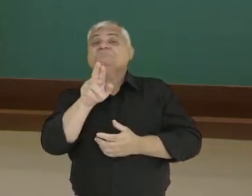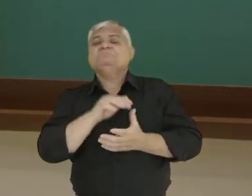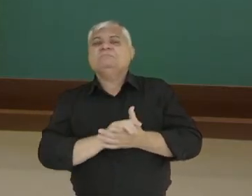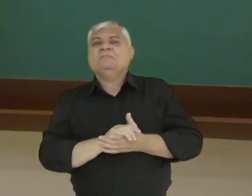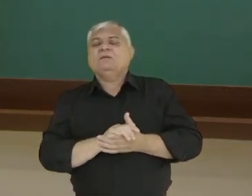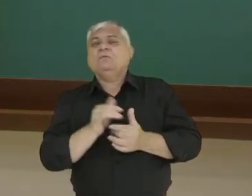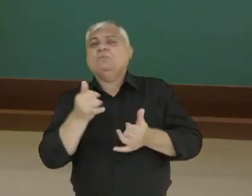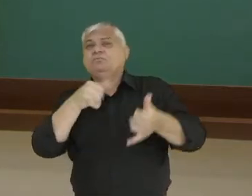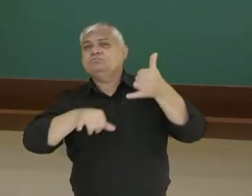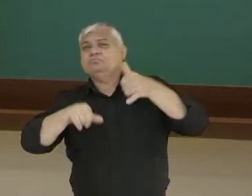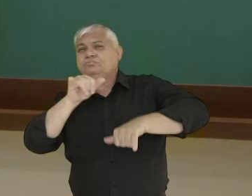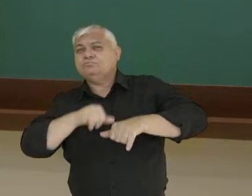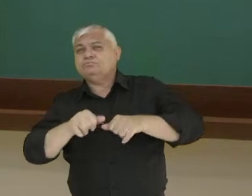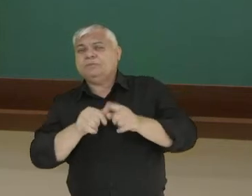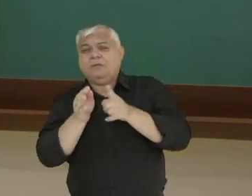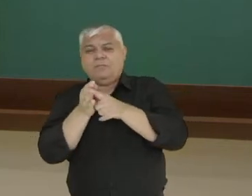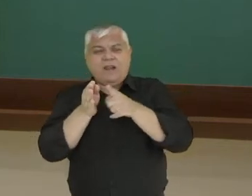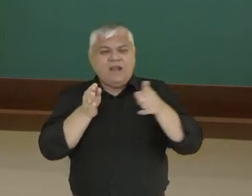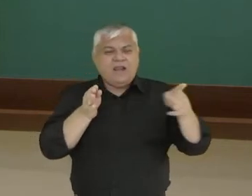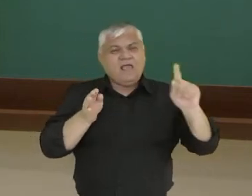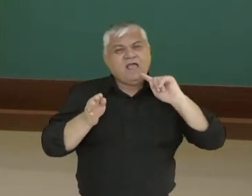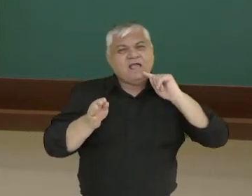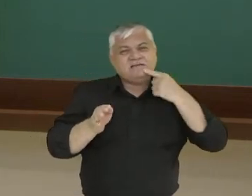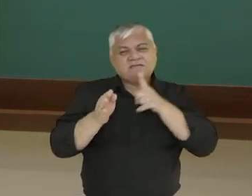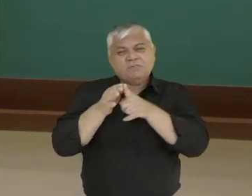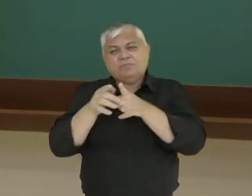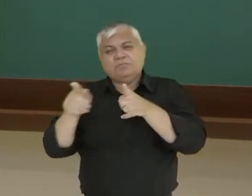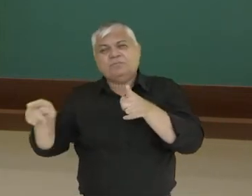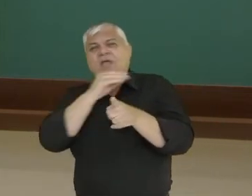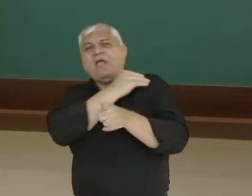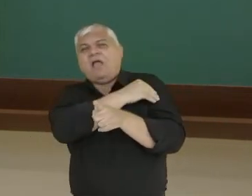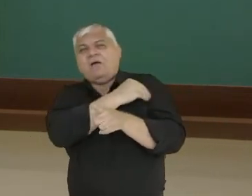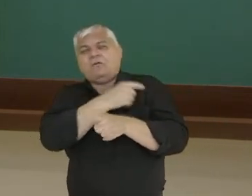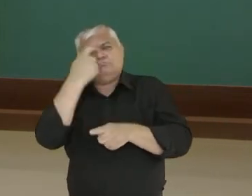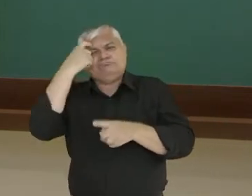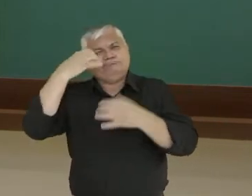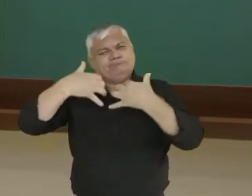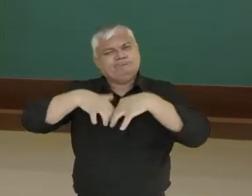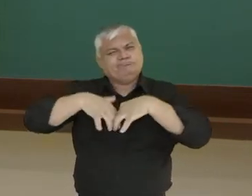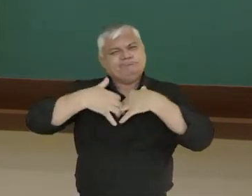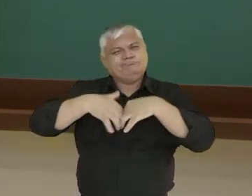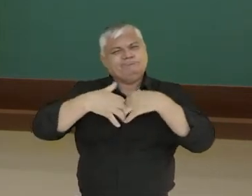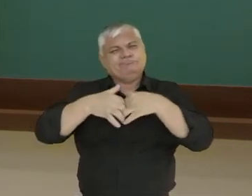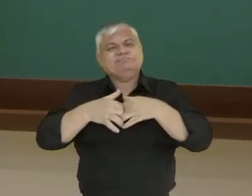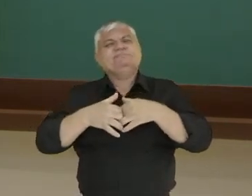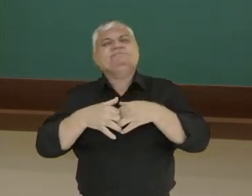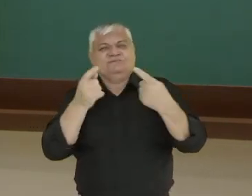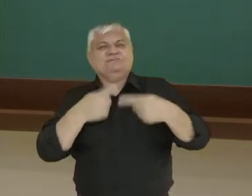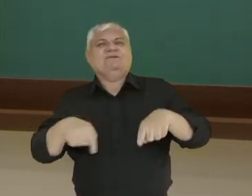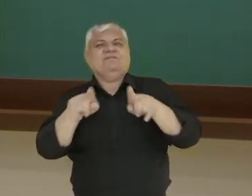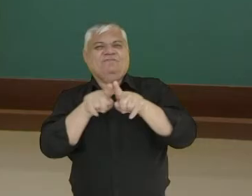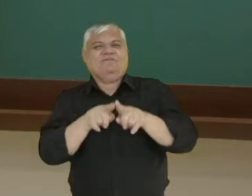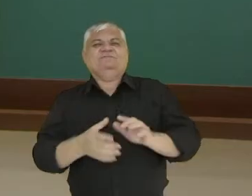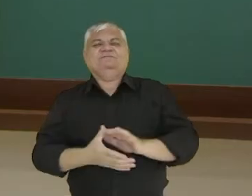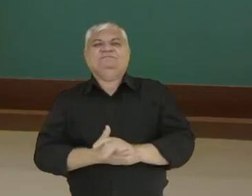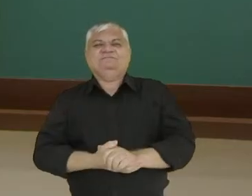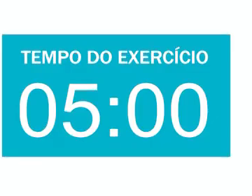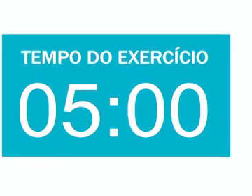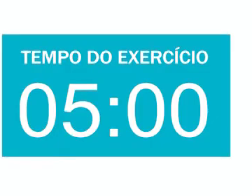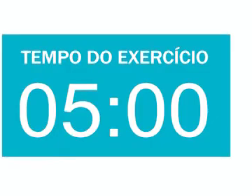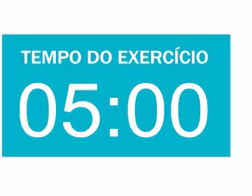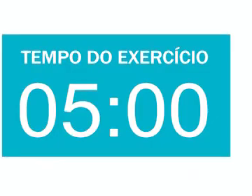será uma solução ácida ou alcalina? Então pense um pouquinho, desenvolva os cálculos e já já a gente volta.